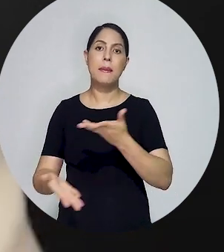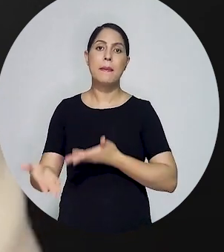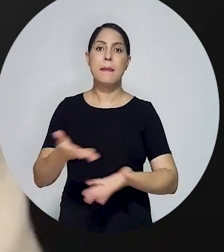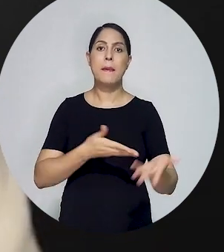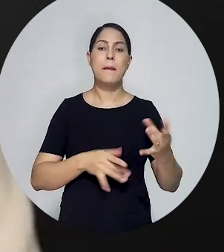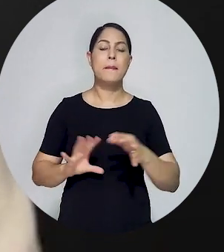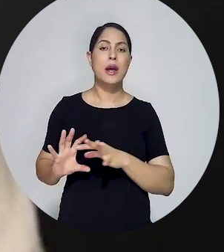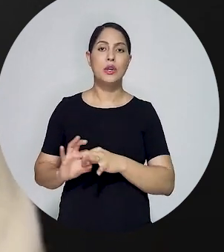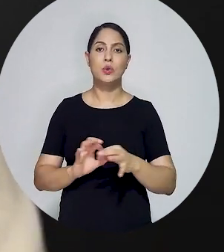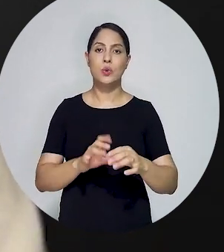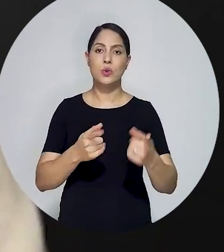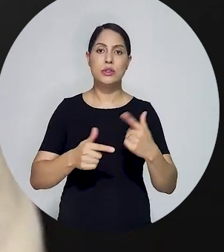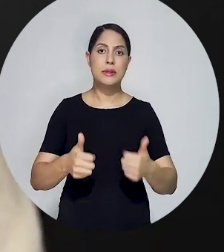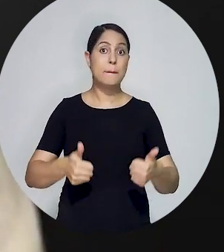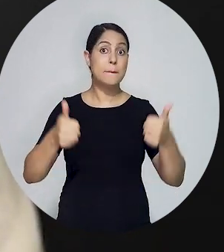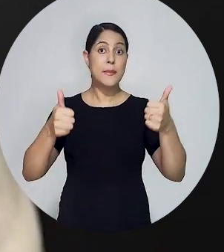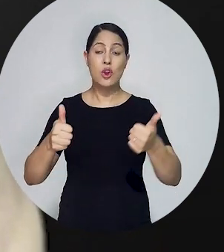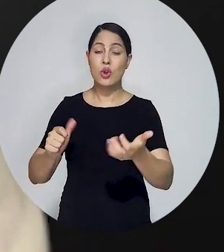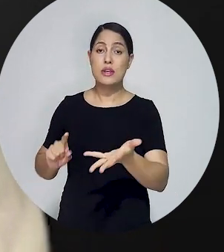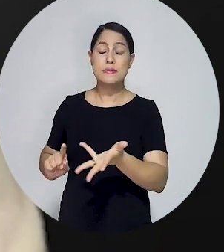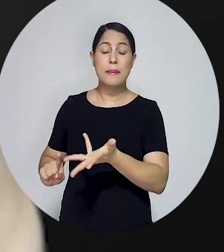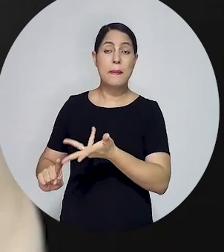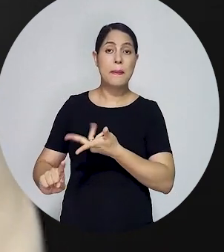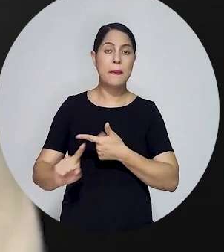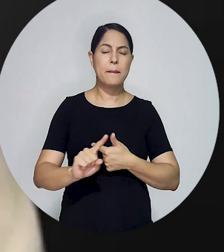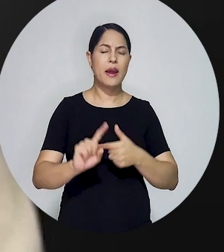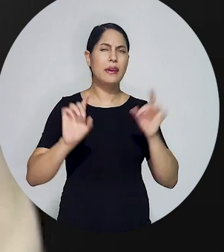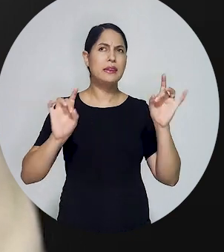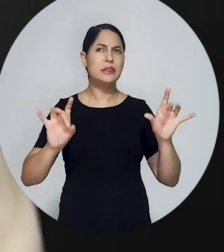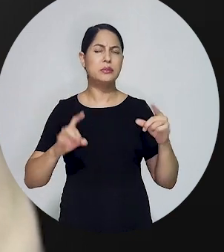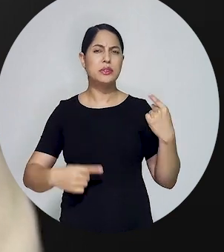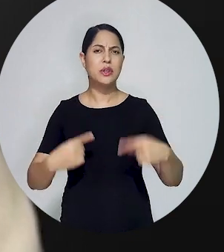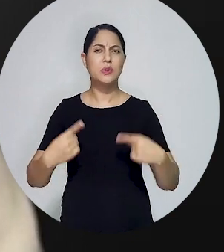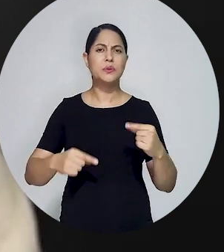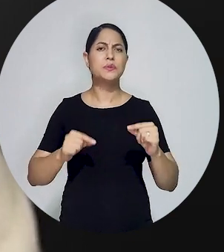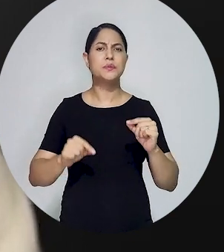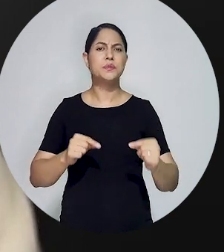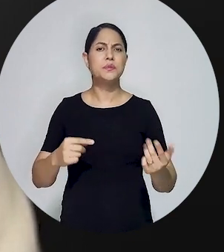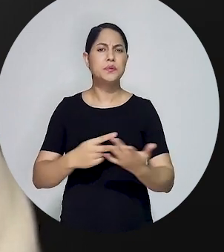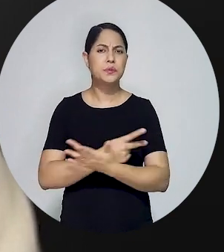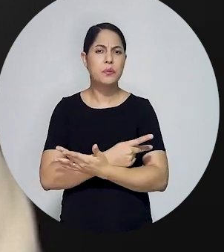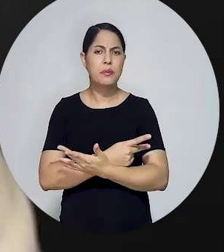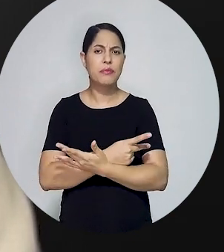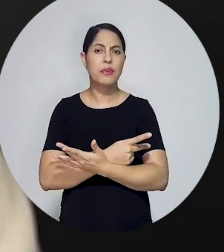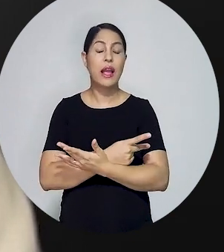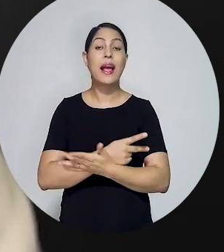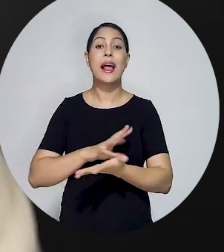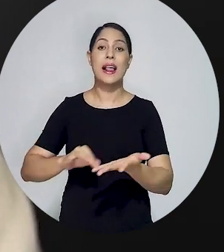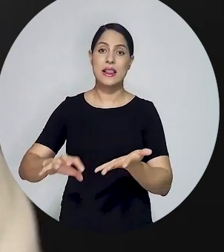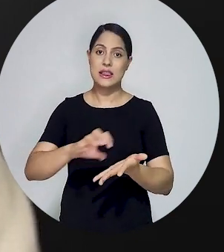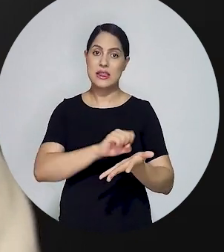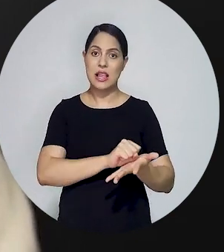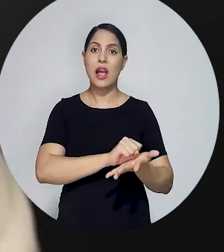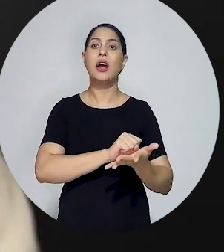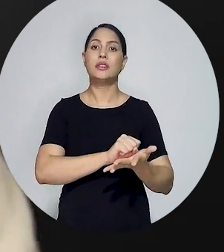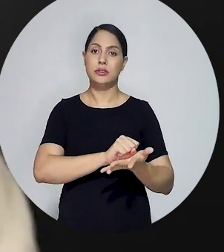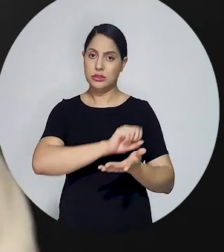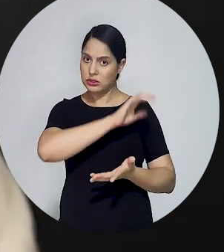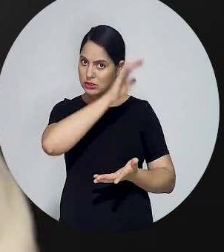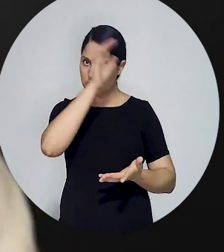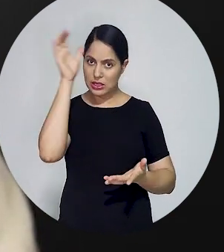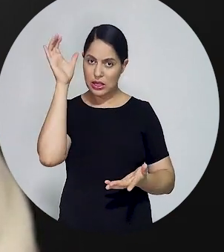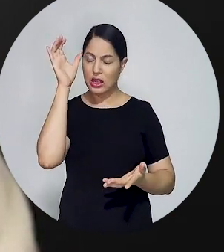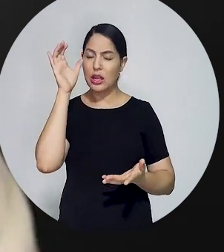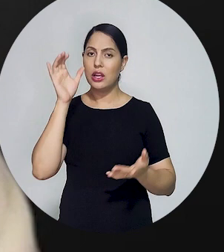e a gente segue nas tratativas para as melhorias, em especial o que também foi debatido naquele dia, que é o acesso da advocacia